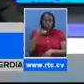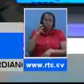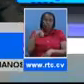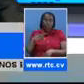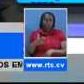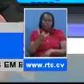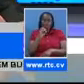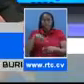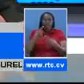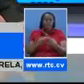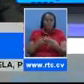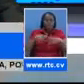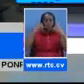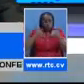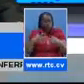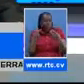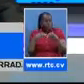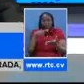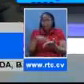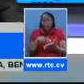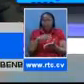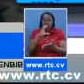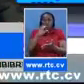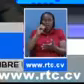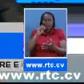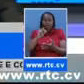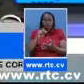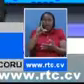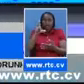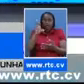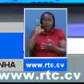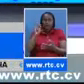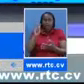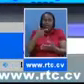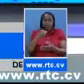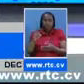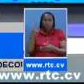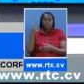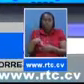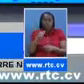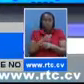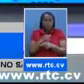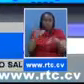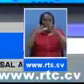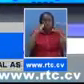E 20 anos depois de tanta espera, Calheta de São Miguel já tem um serviço de balcão único de